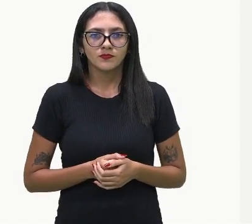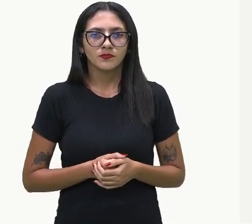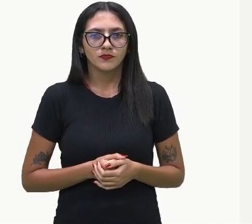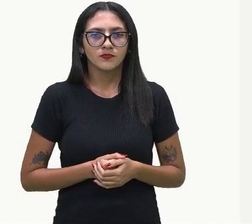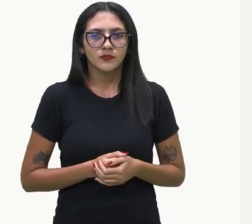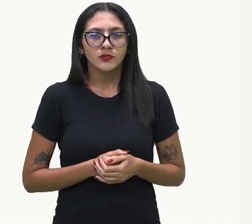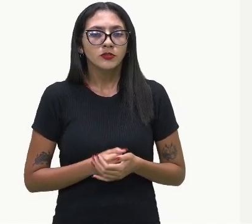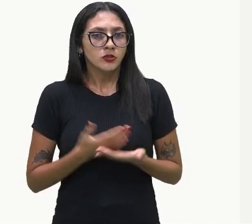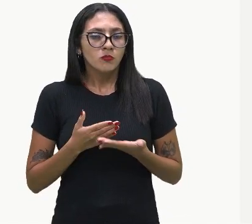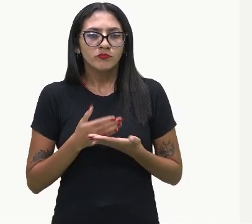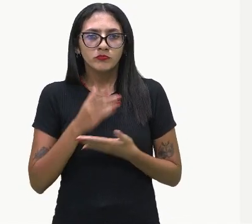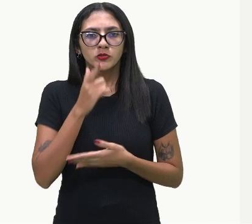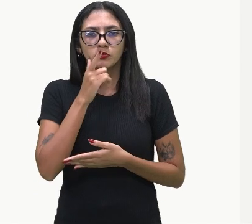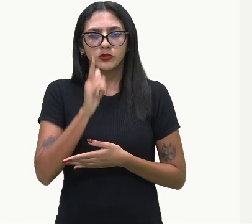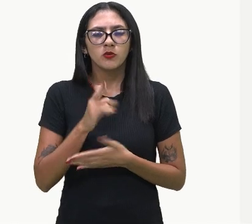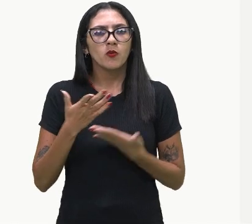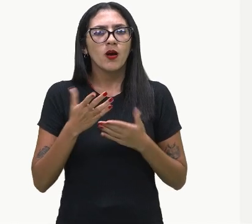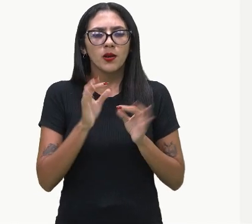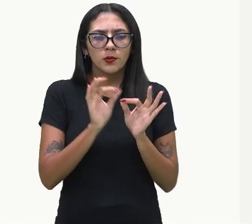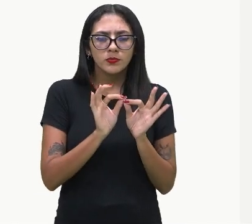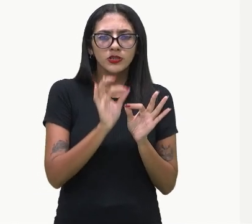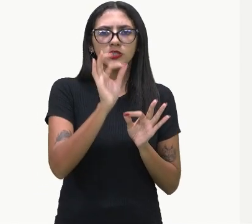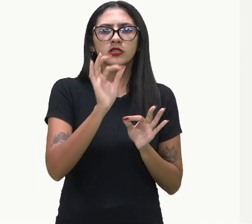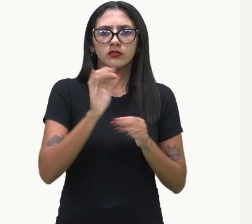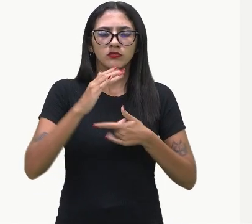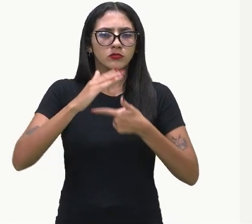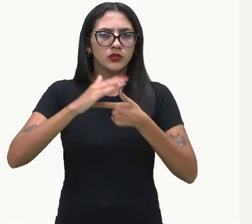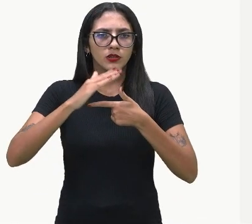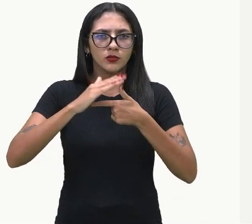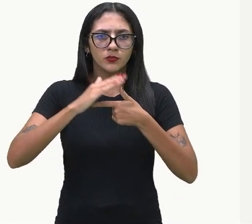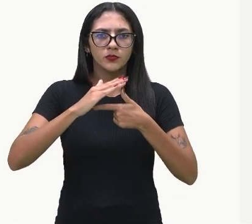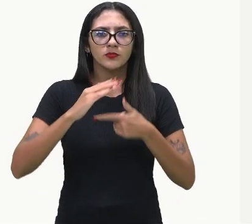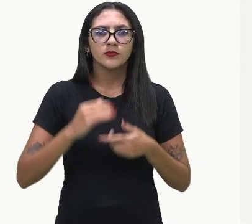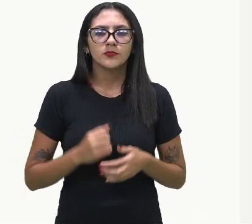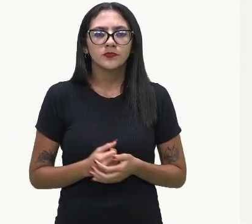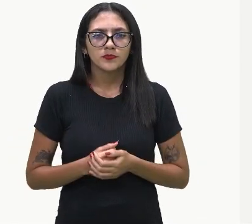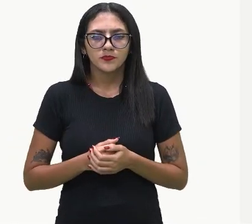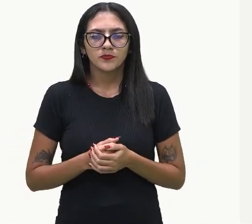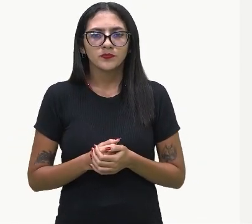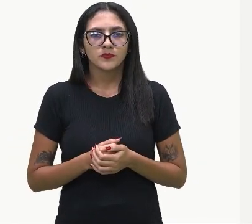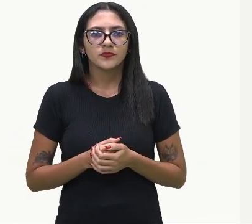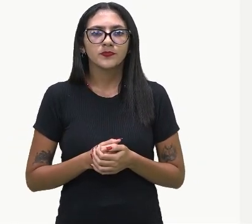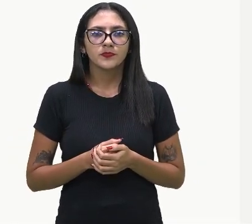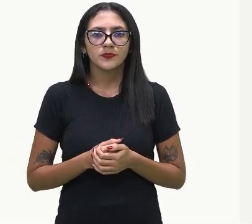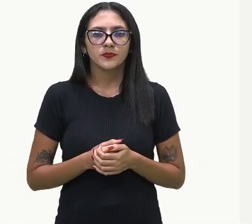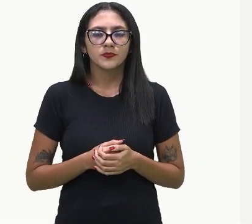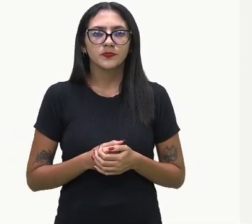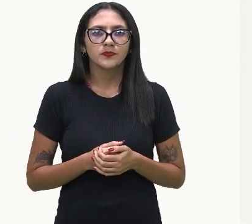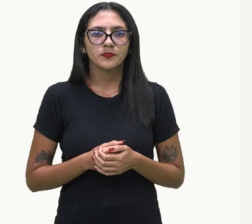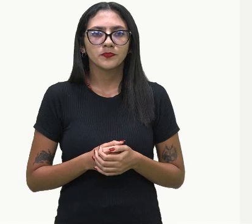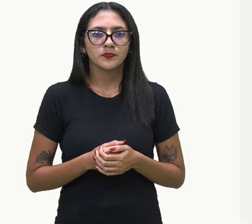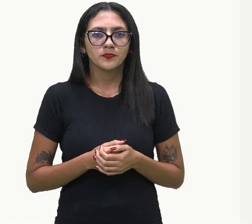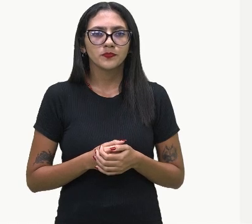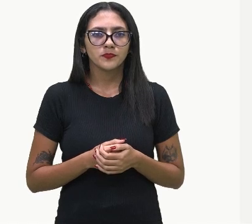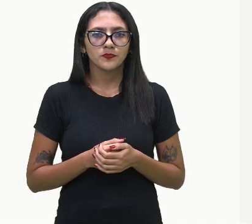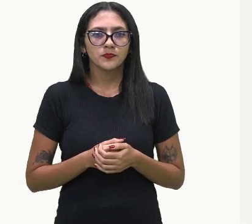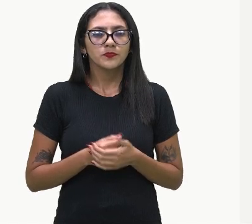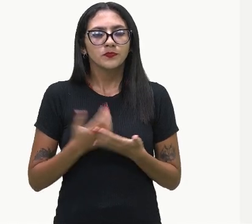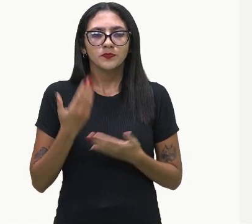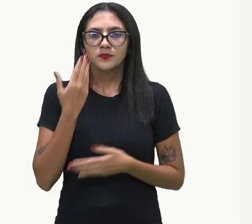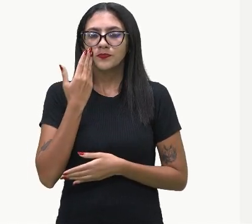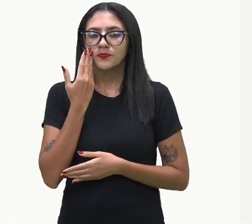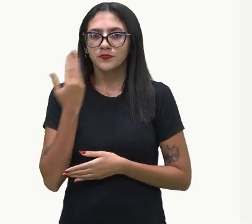igual a 2. Então, qual era a medida no nosso triângulo lá? Já que o x deu igual a 2. Vamos lá, vamos ver aqui qual é a